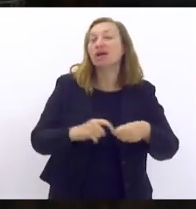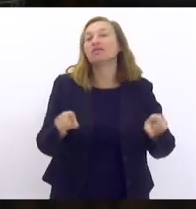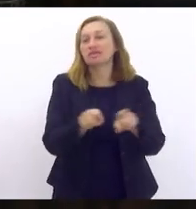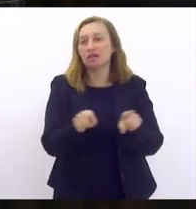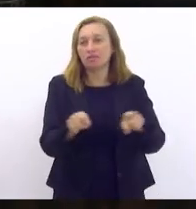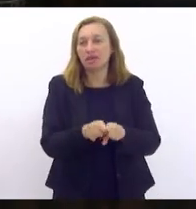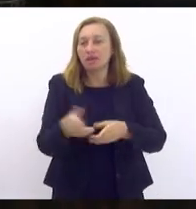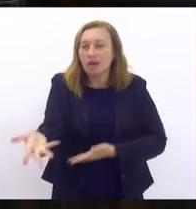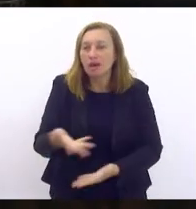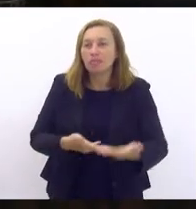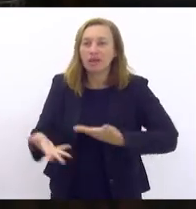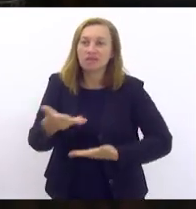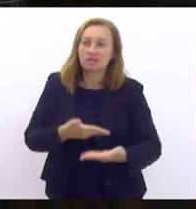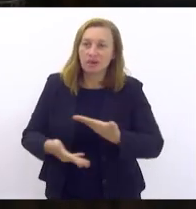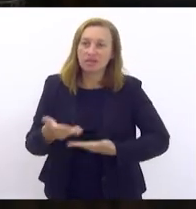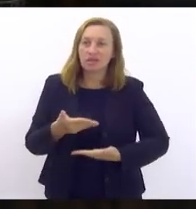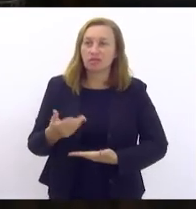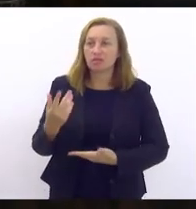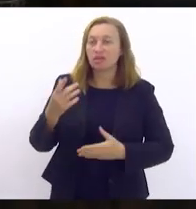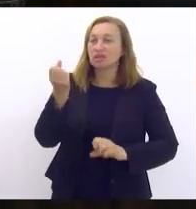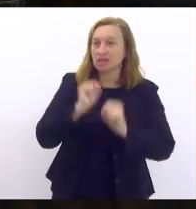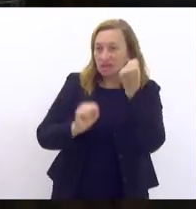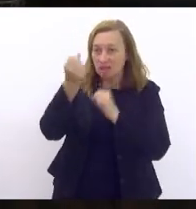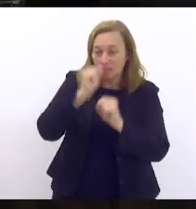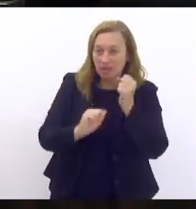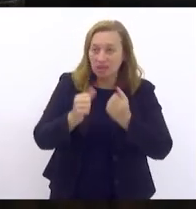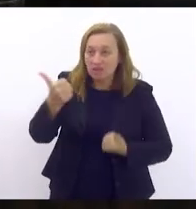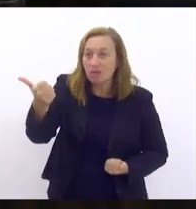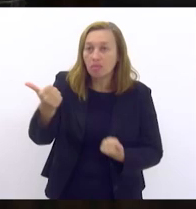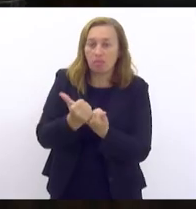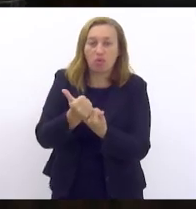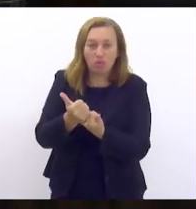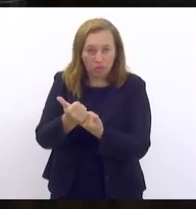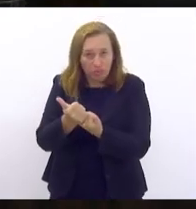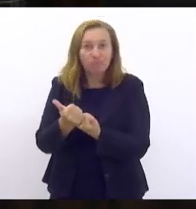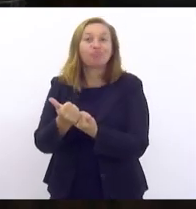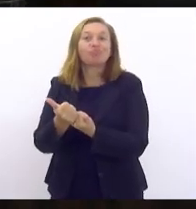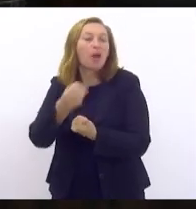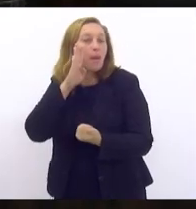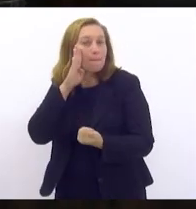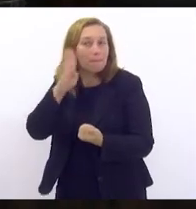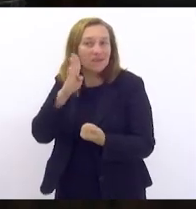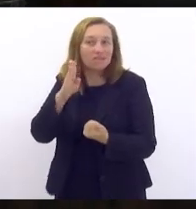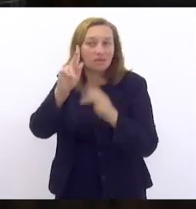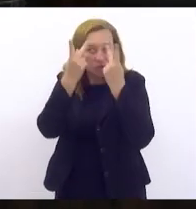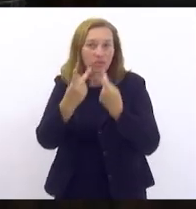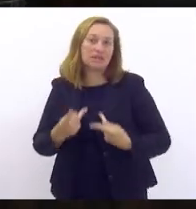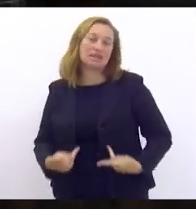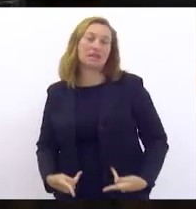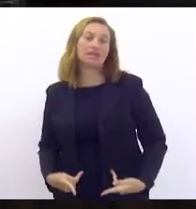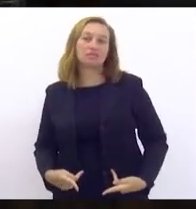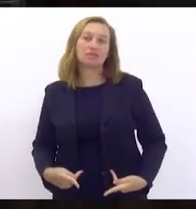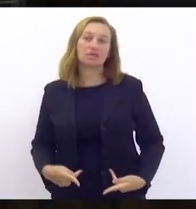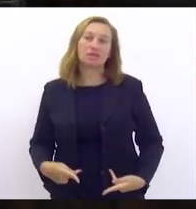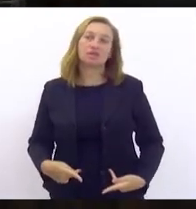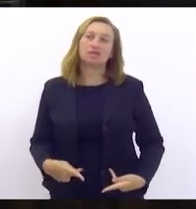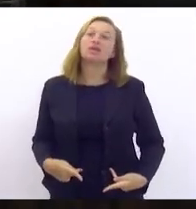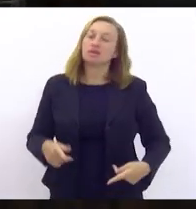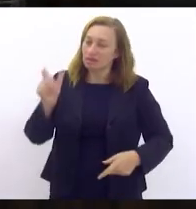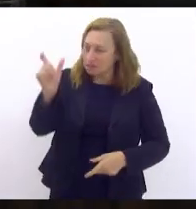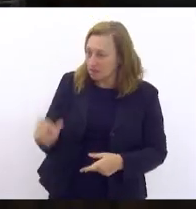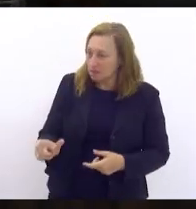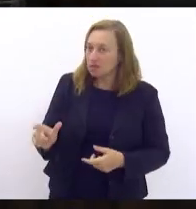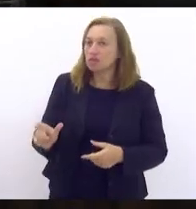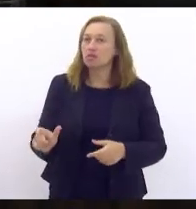a participação efetiva deles dando todo suporte principalmente humanizado para que esses